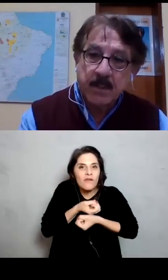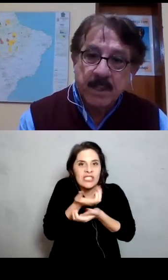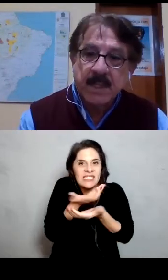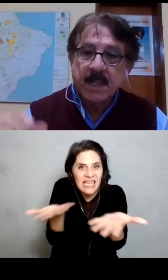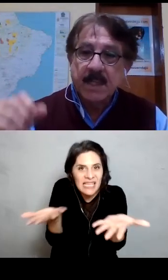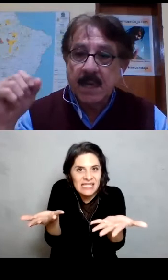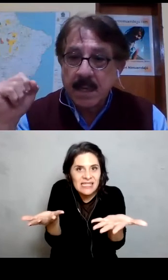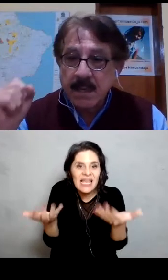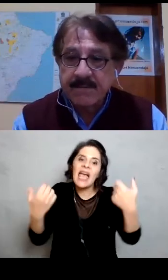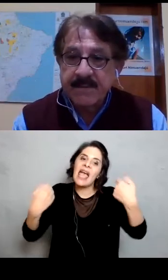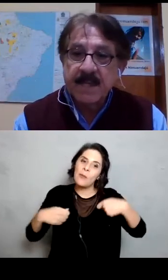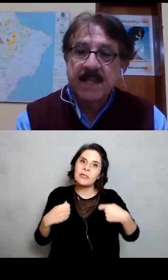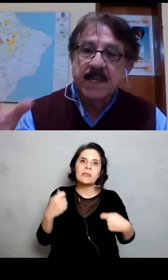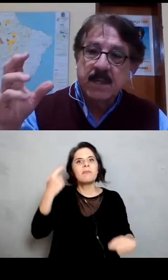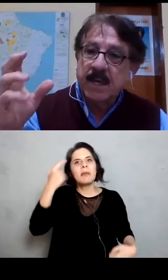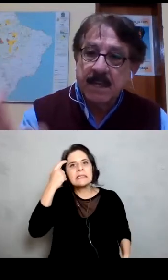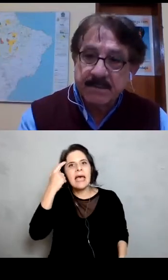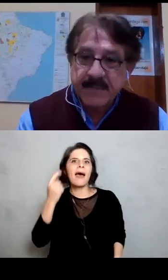em Carolina,